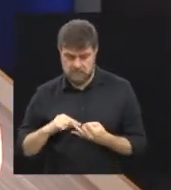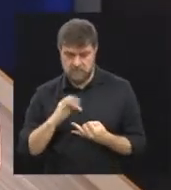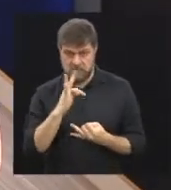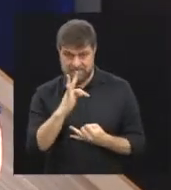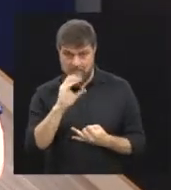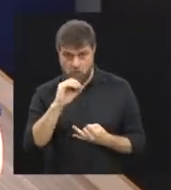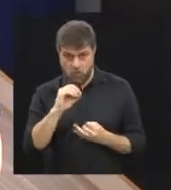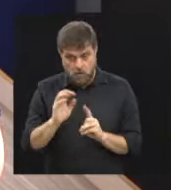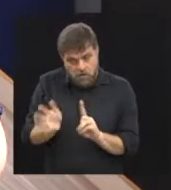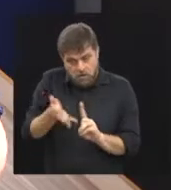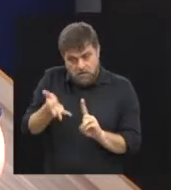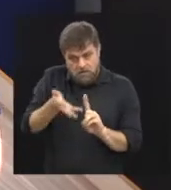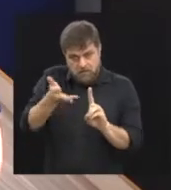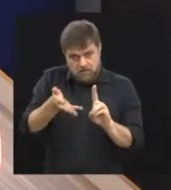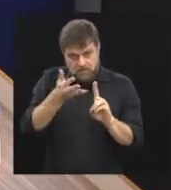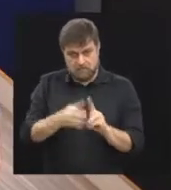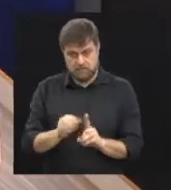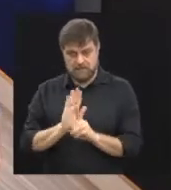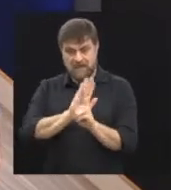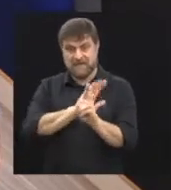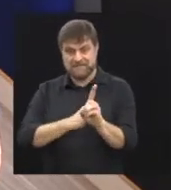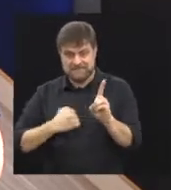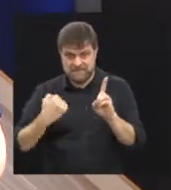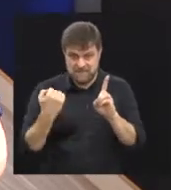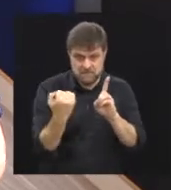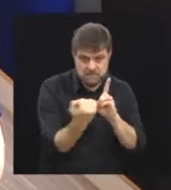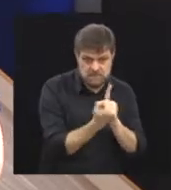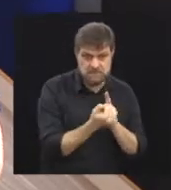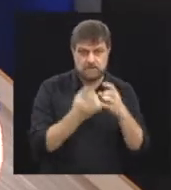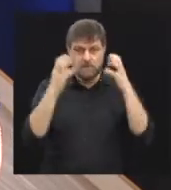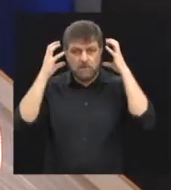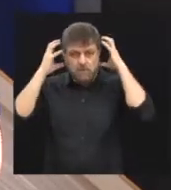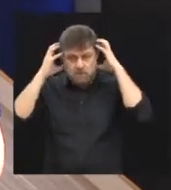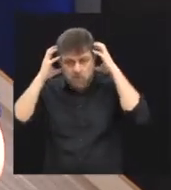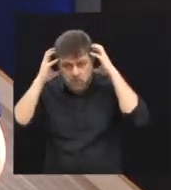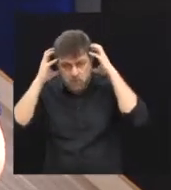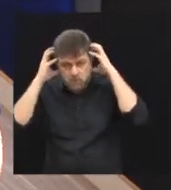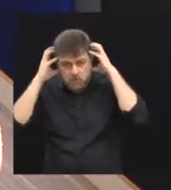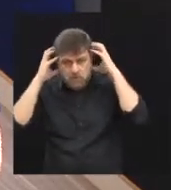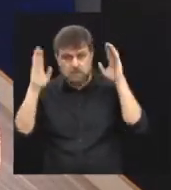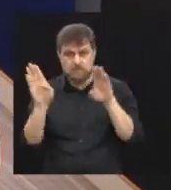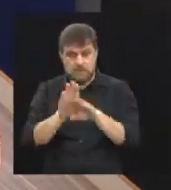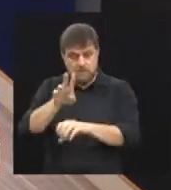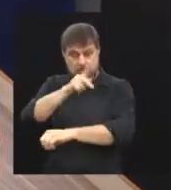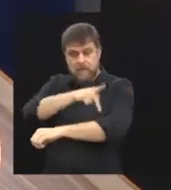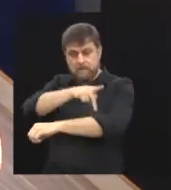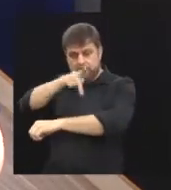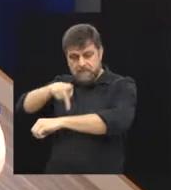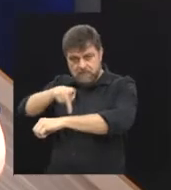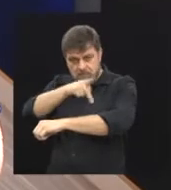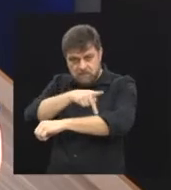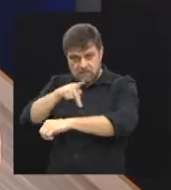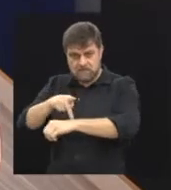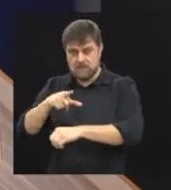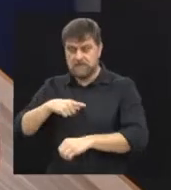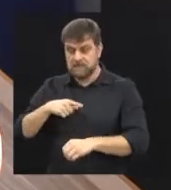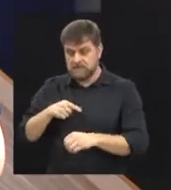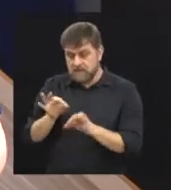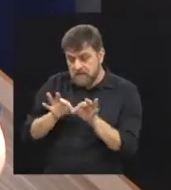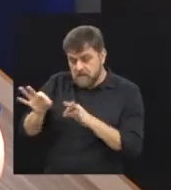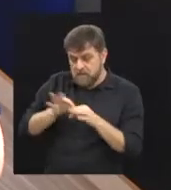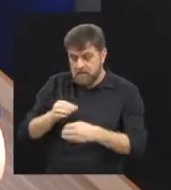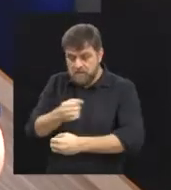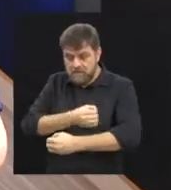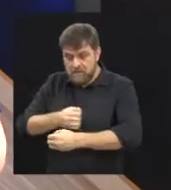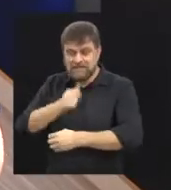terapia ocupacional, assistência social, fonoaudiologia, pedagogia,